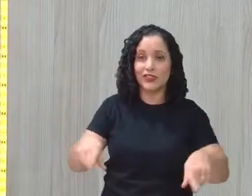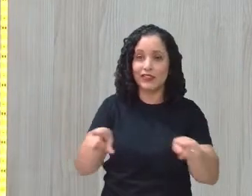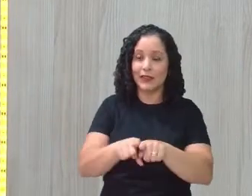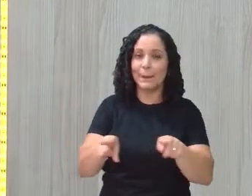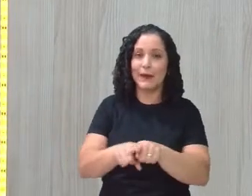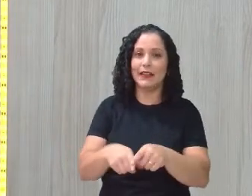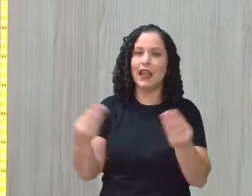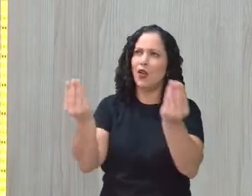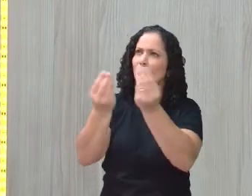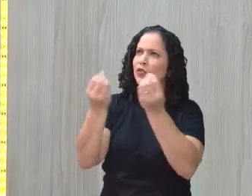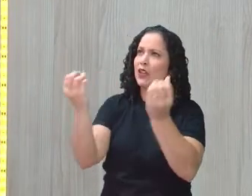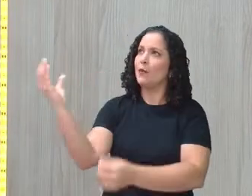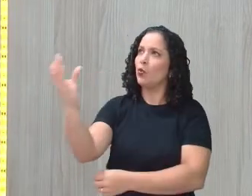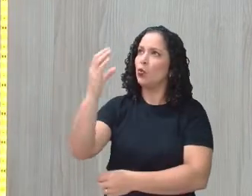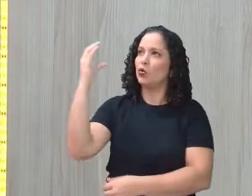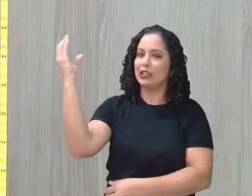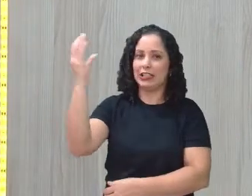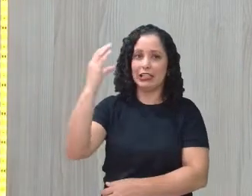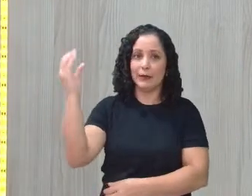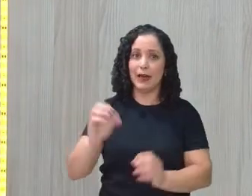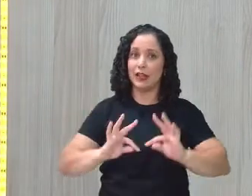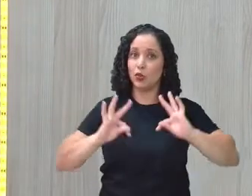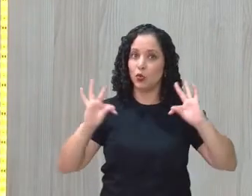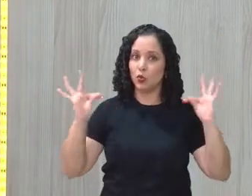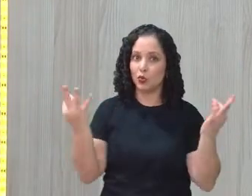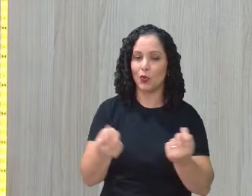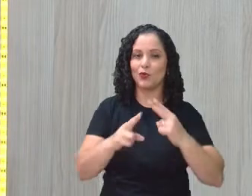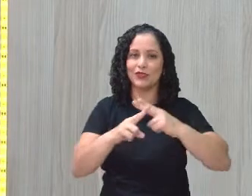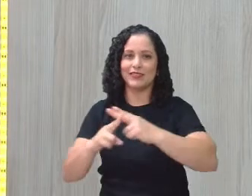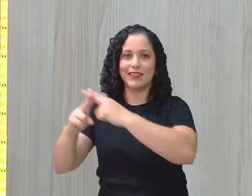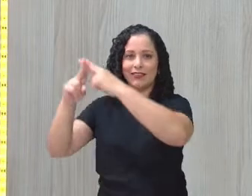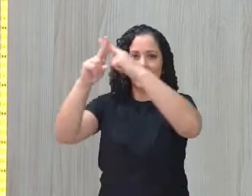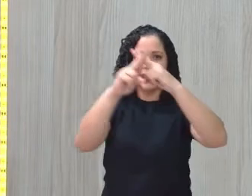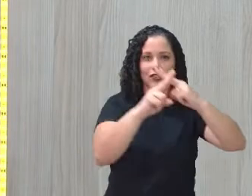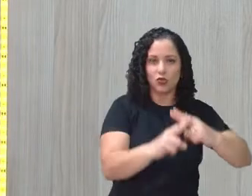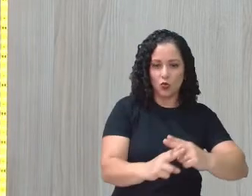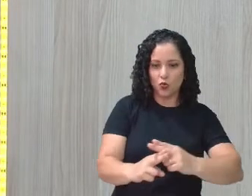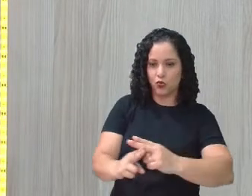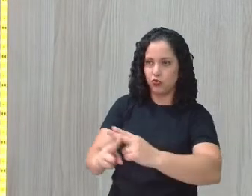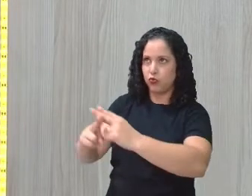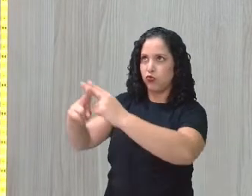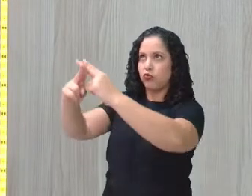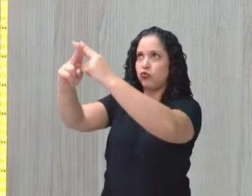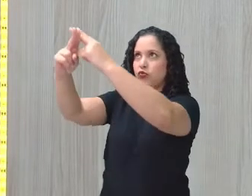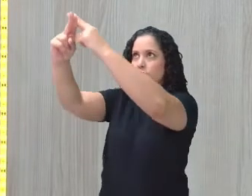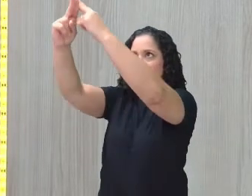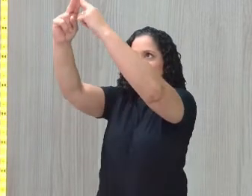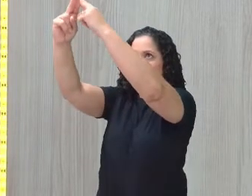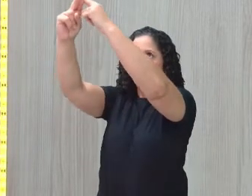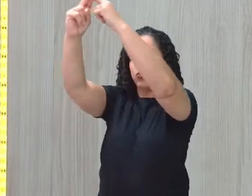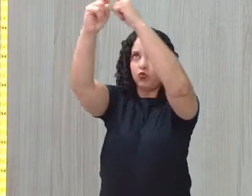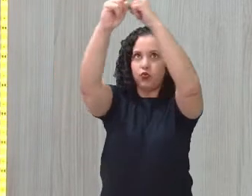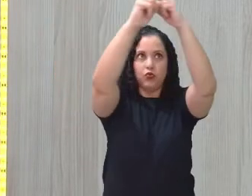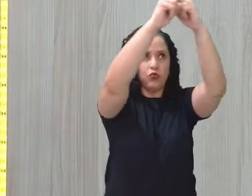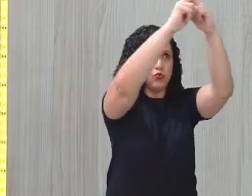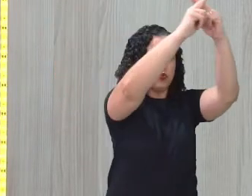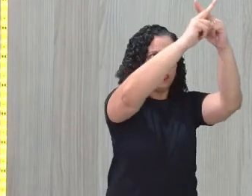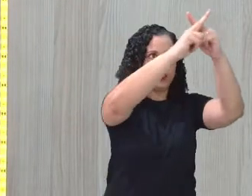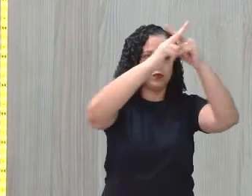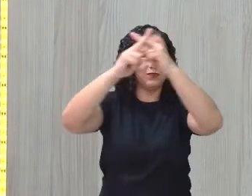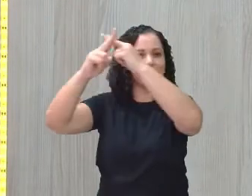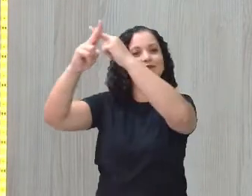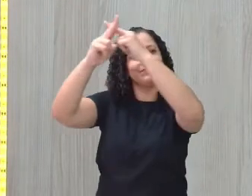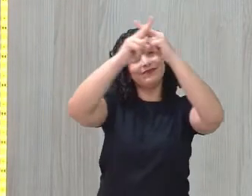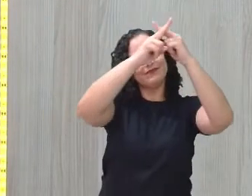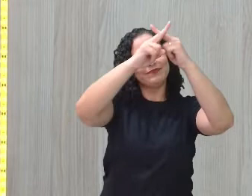e o clima. Então, todos eles são lançados no espaço para nos dar essa informação e esse conhecimento, professora. Os satélites militares, que eles são considerados